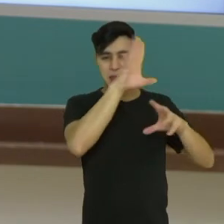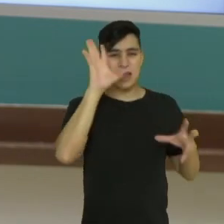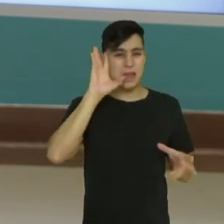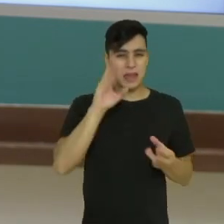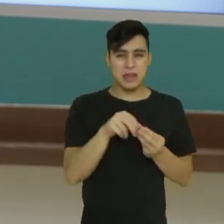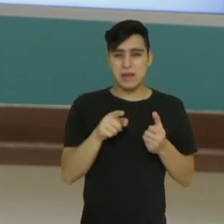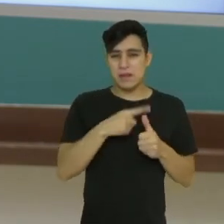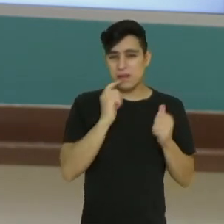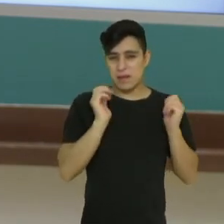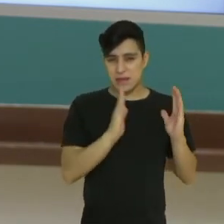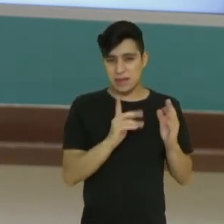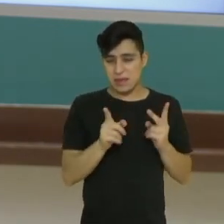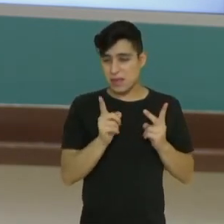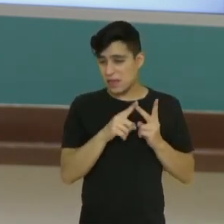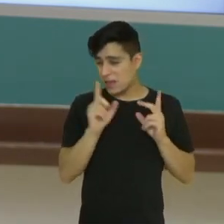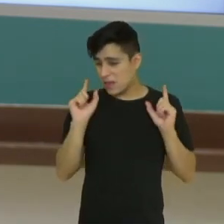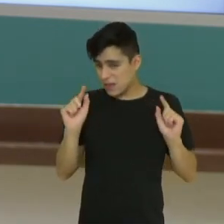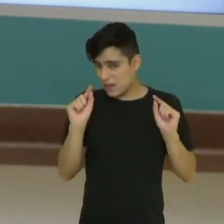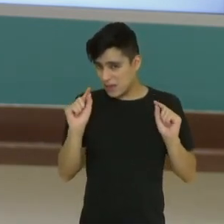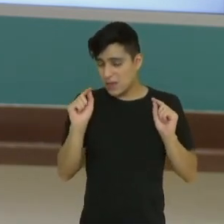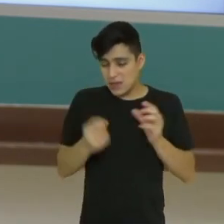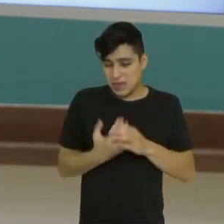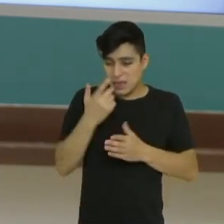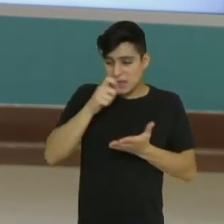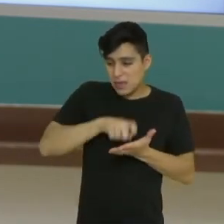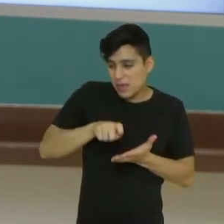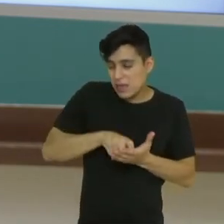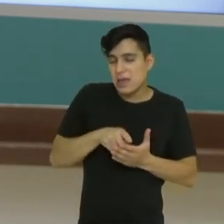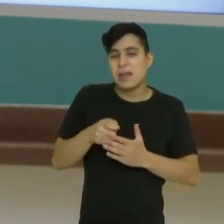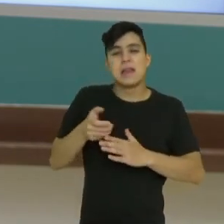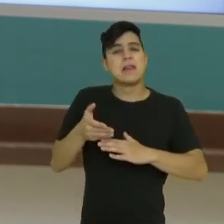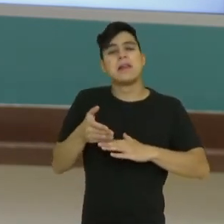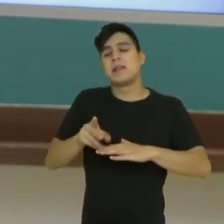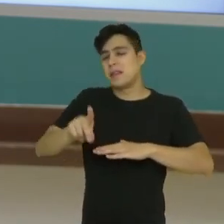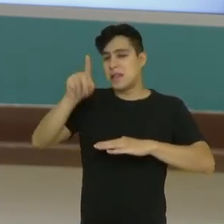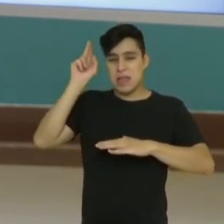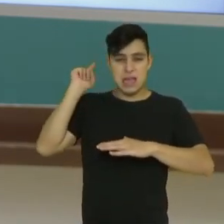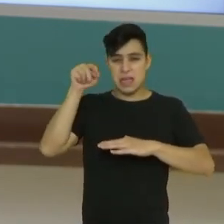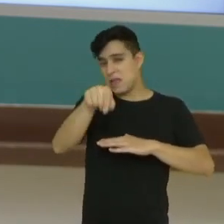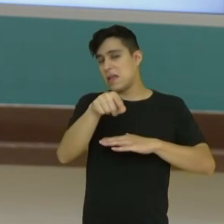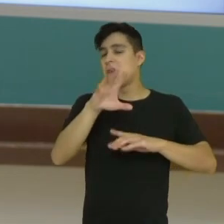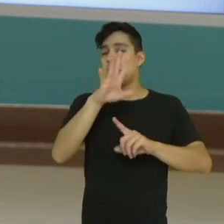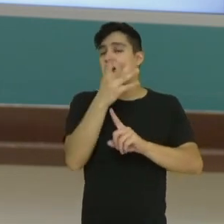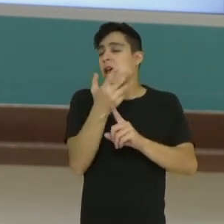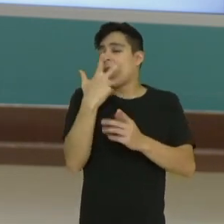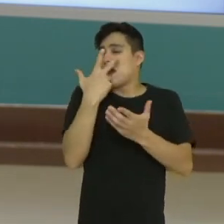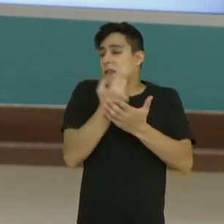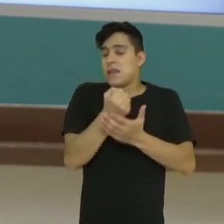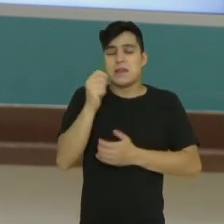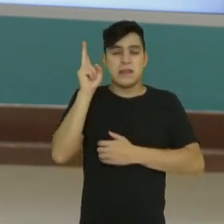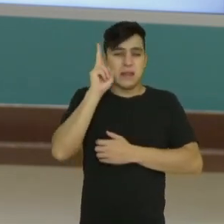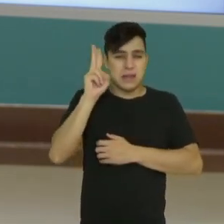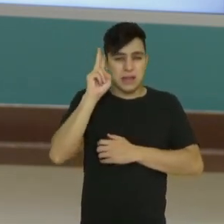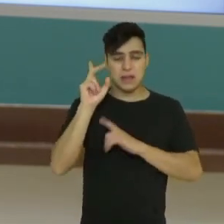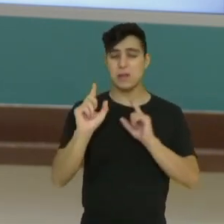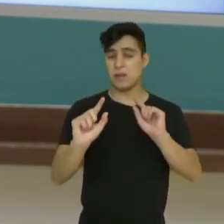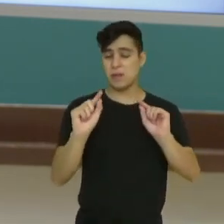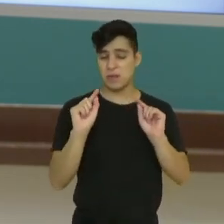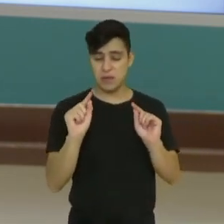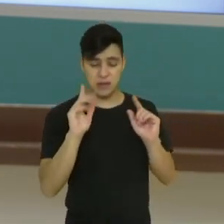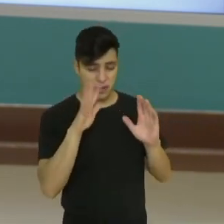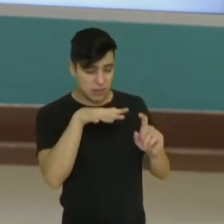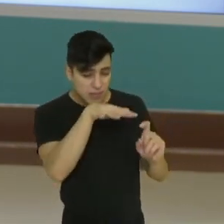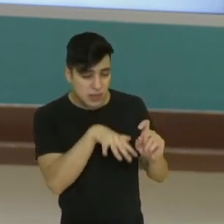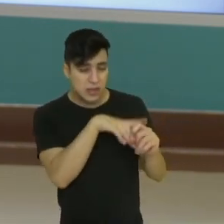primeira época. A segunda época teve a invenção da escrita, da Idade Antiga, já a arte ela funcionava como um registro da história. Nós já temos uma mitologia,